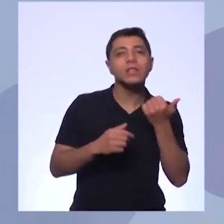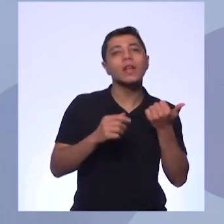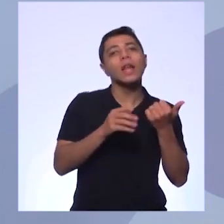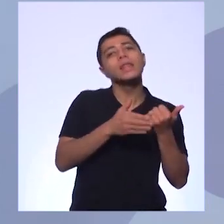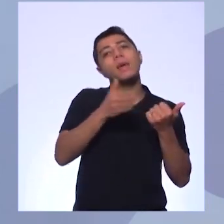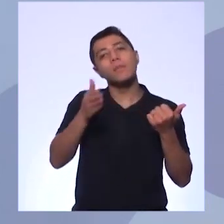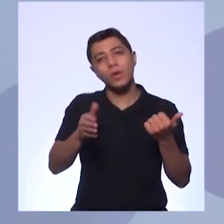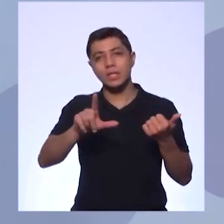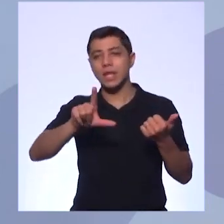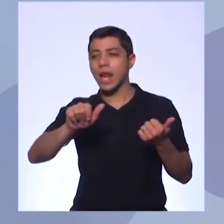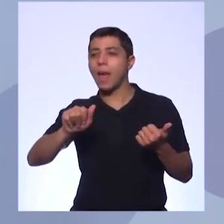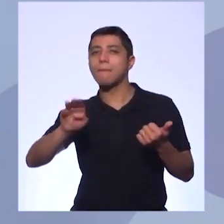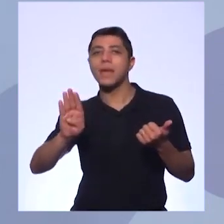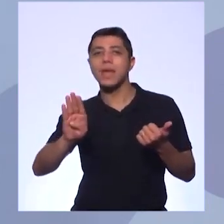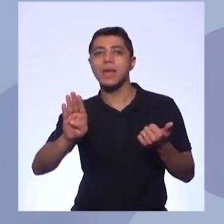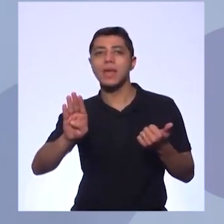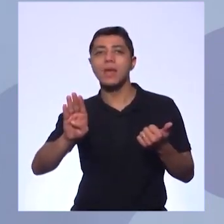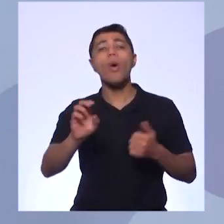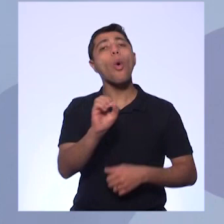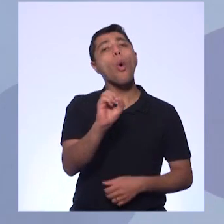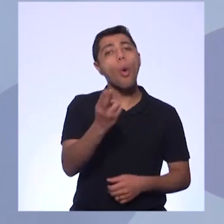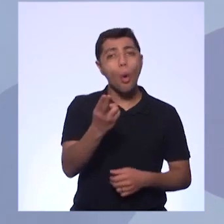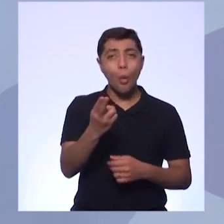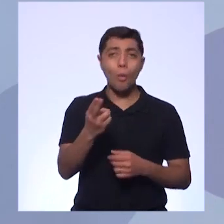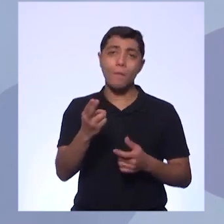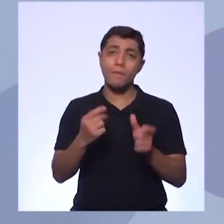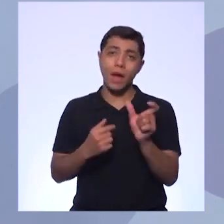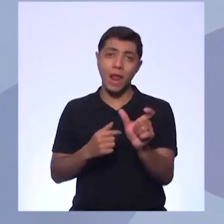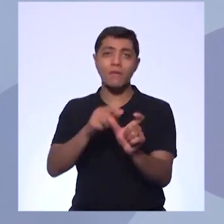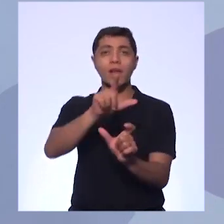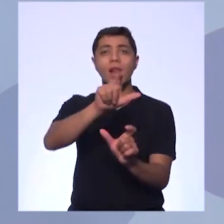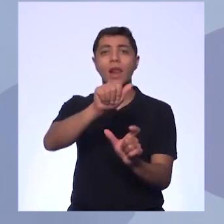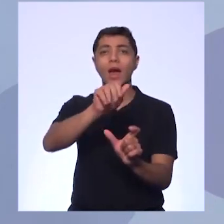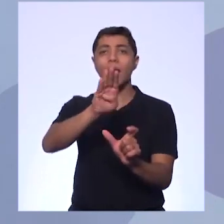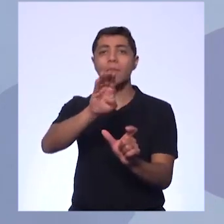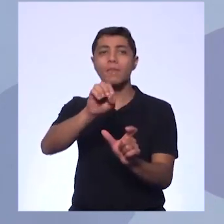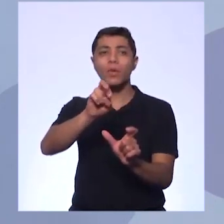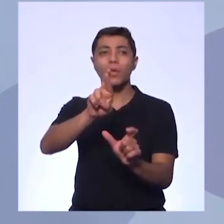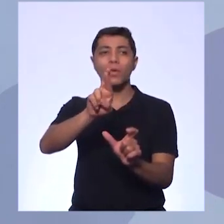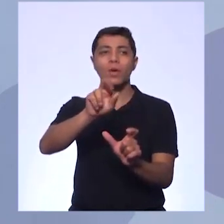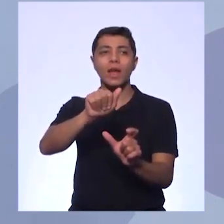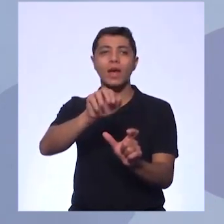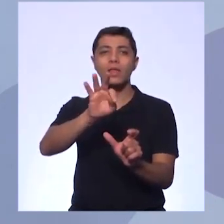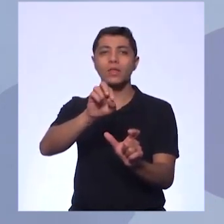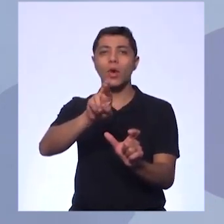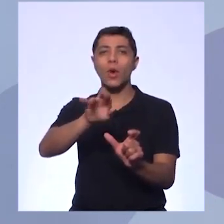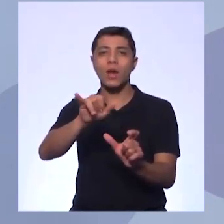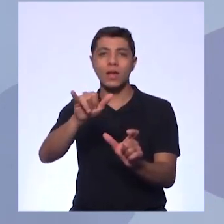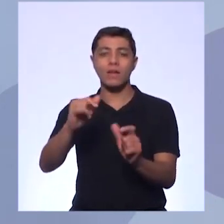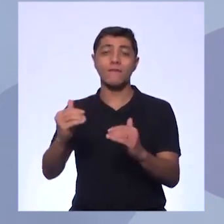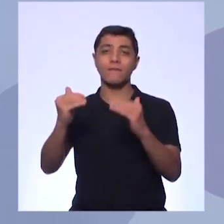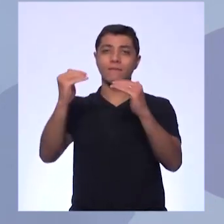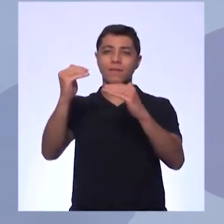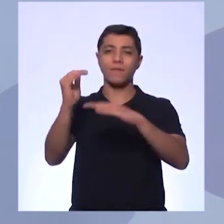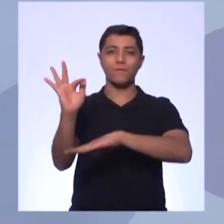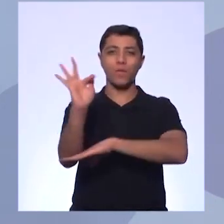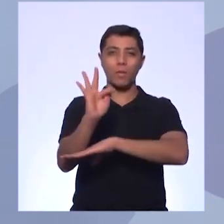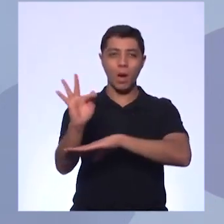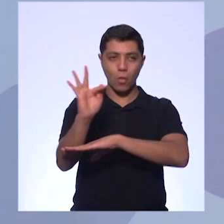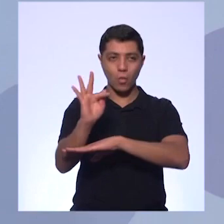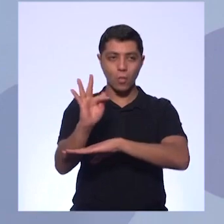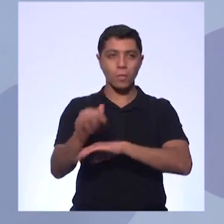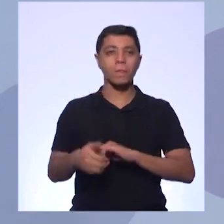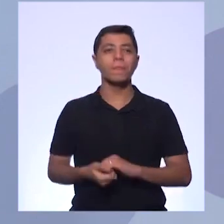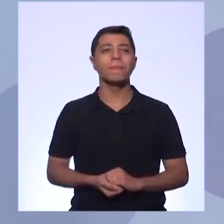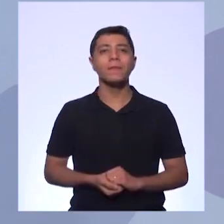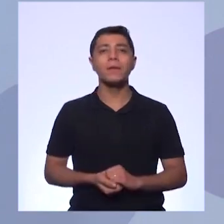mais formal, né? E aí o pessoal falou explode, que é explodir, então explodir laboratório, explode the laboratory, e explosão é